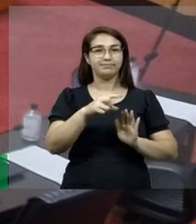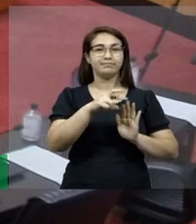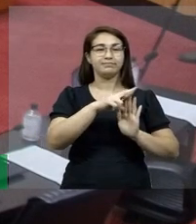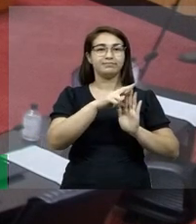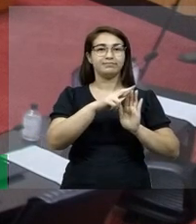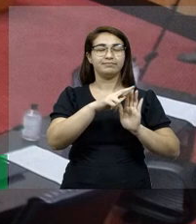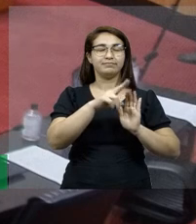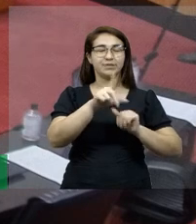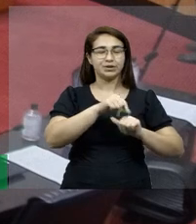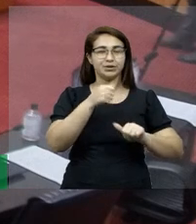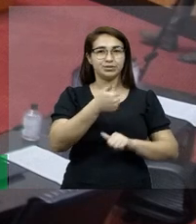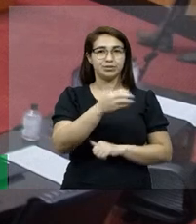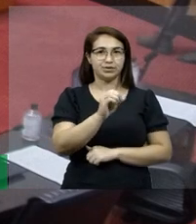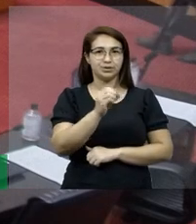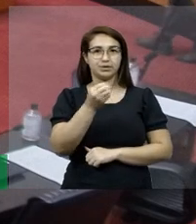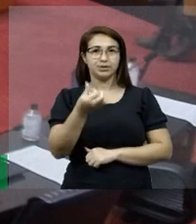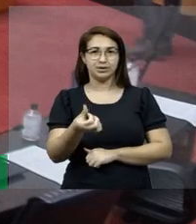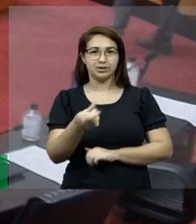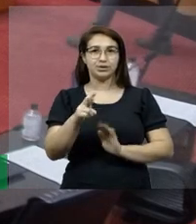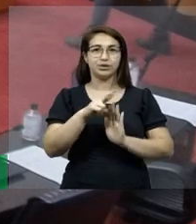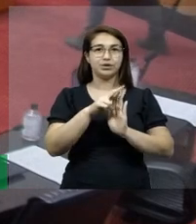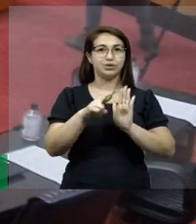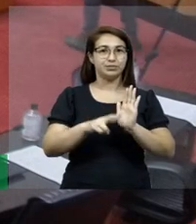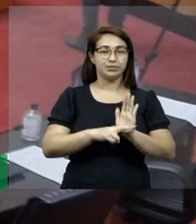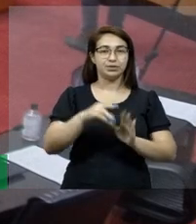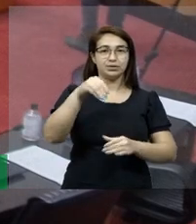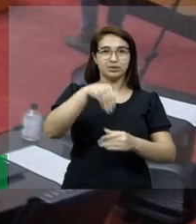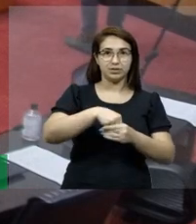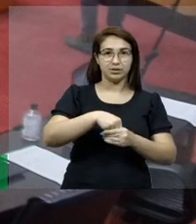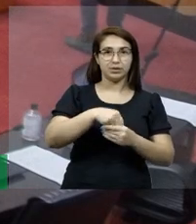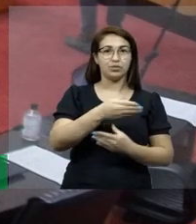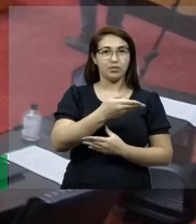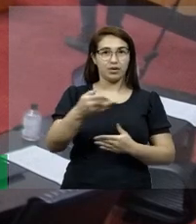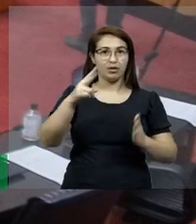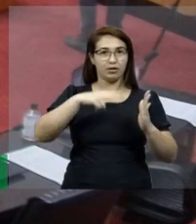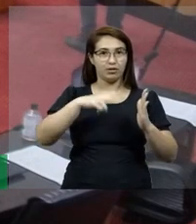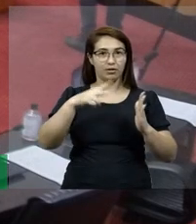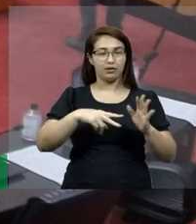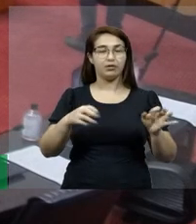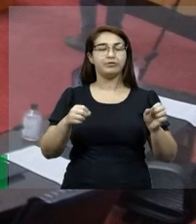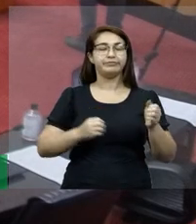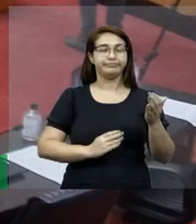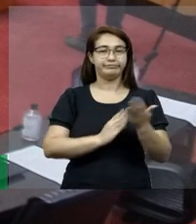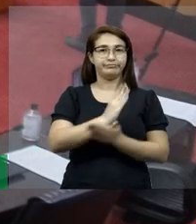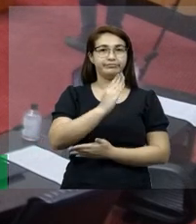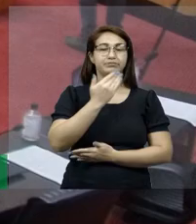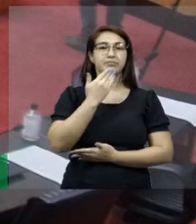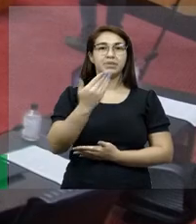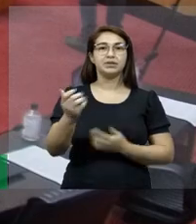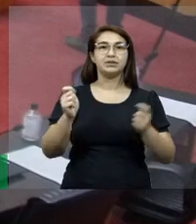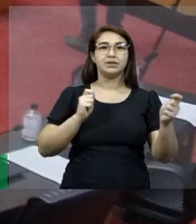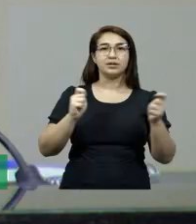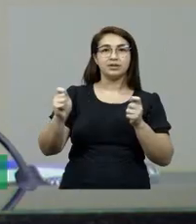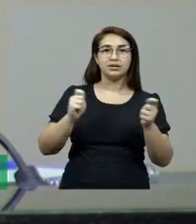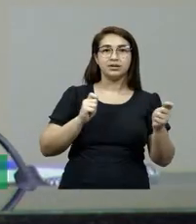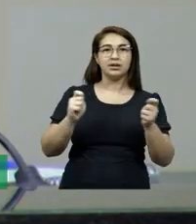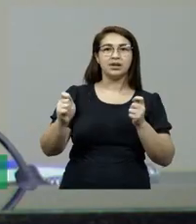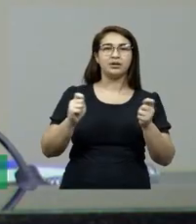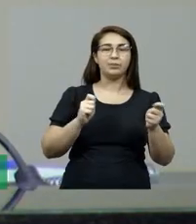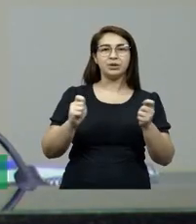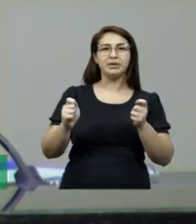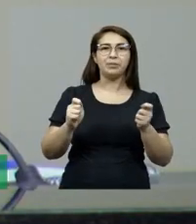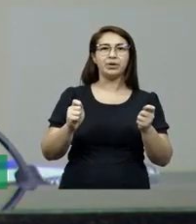do Regimento Interno, duas atas por aprovada. Solicito à assessoria que proceda